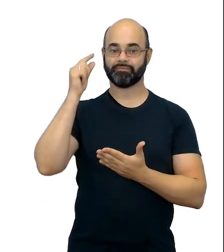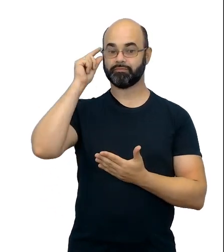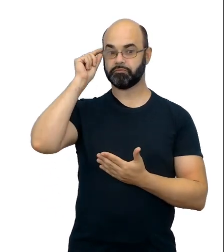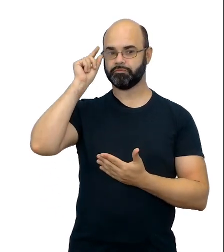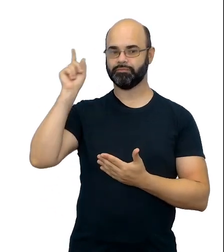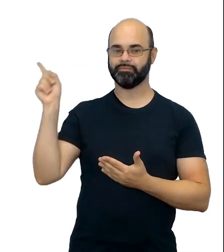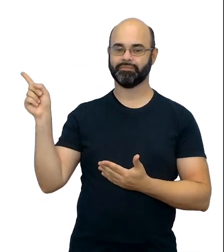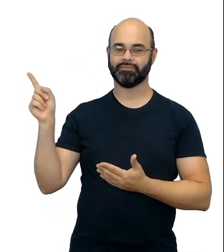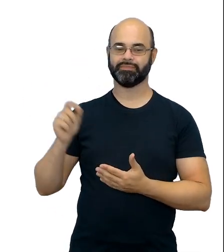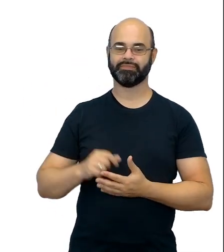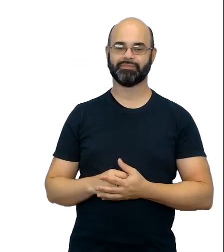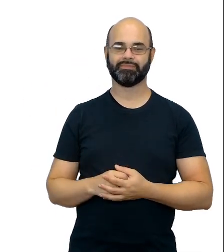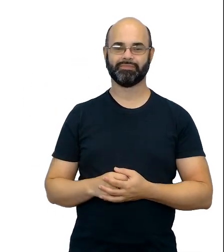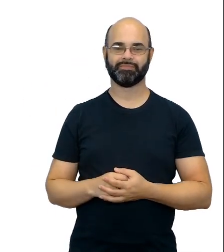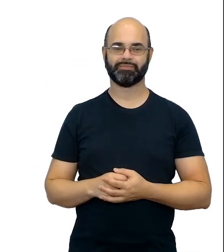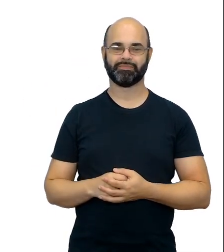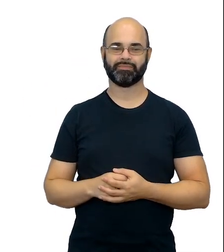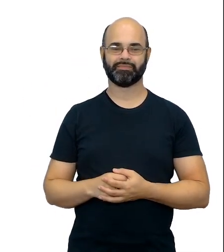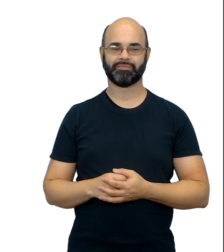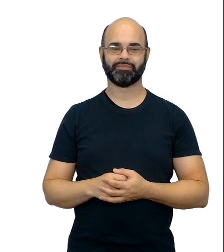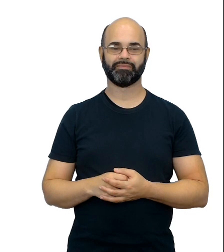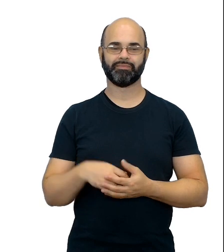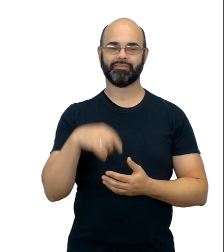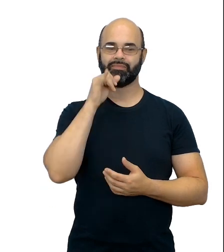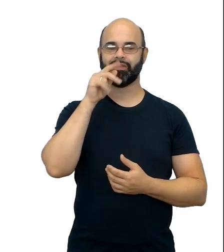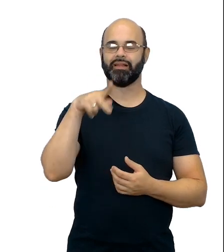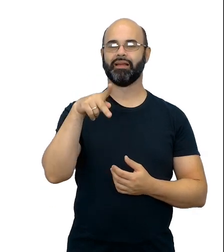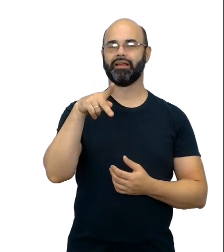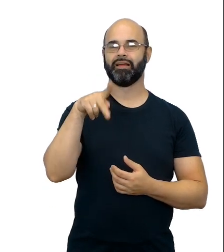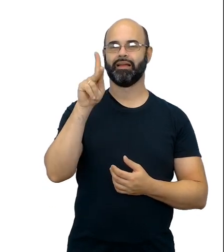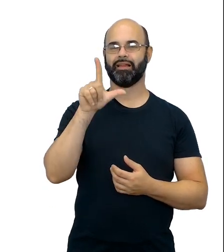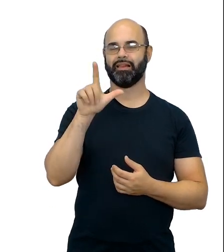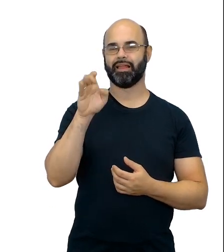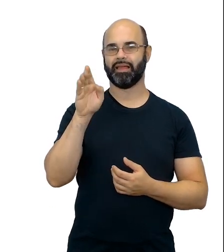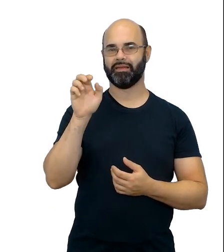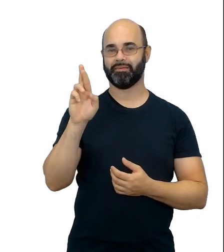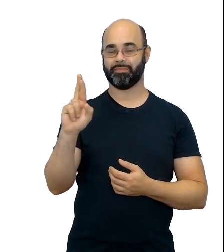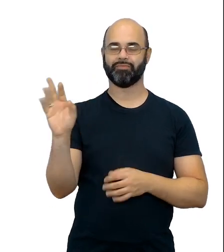E fala que Kleber fez em seu quintal um canteiro para